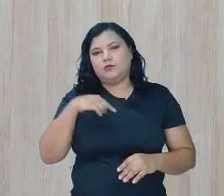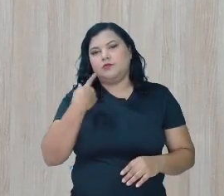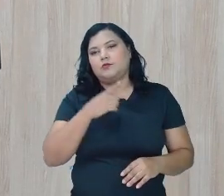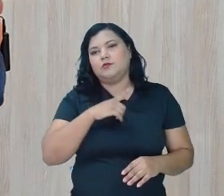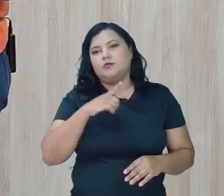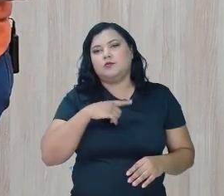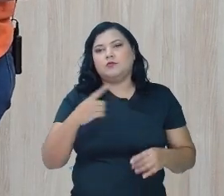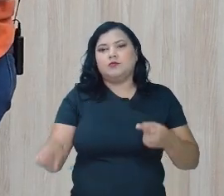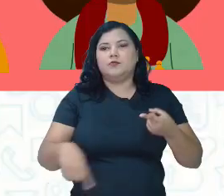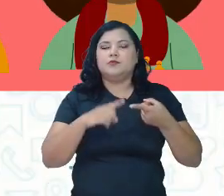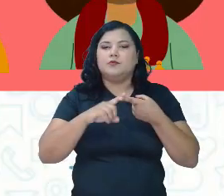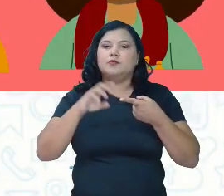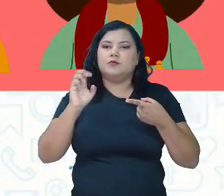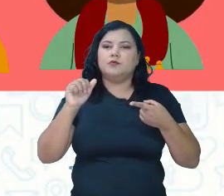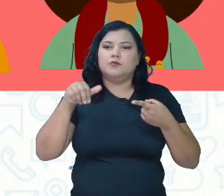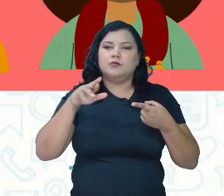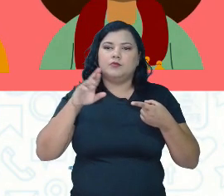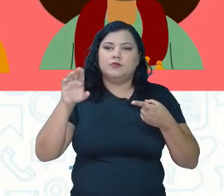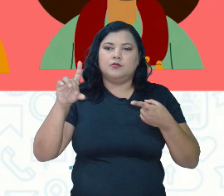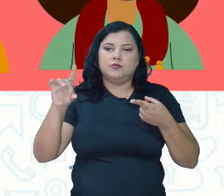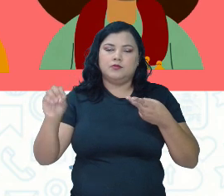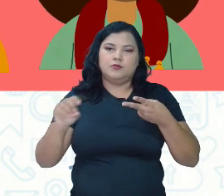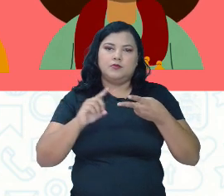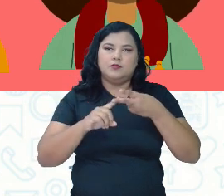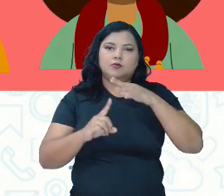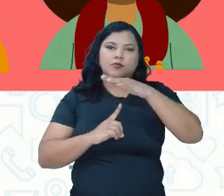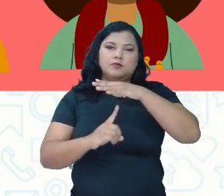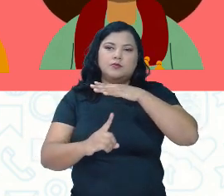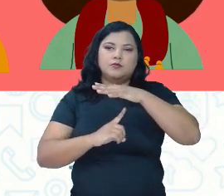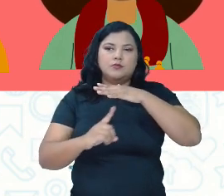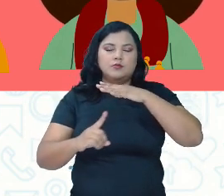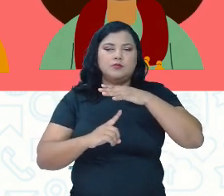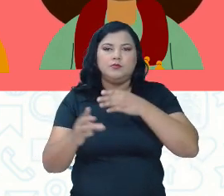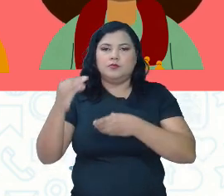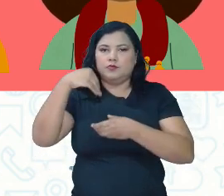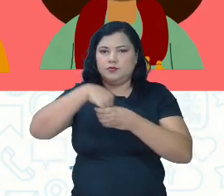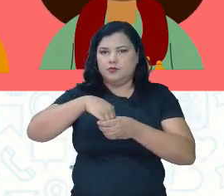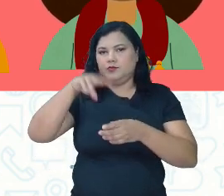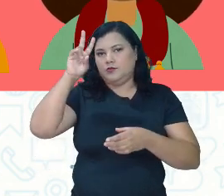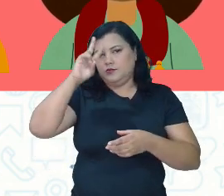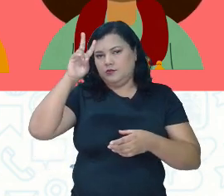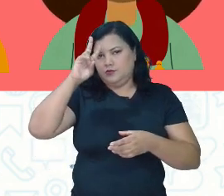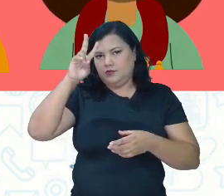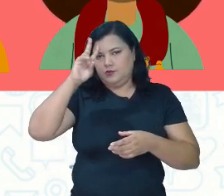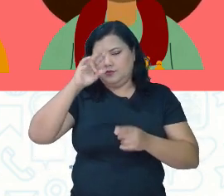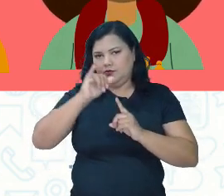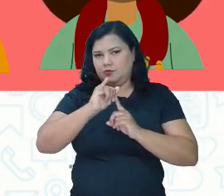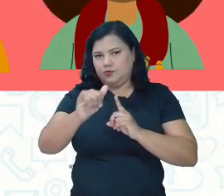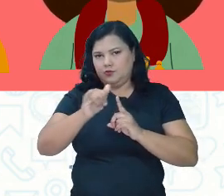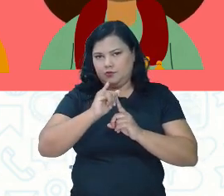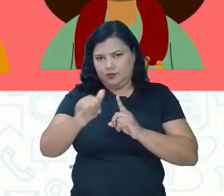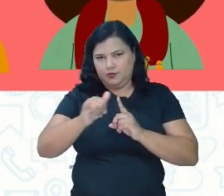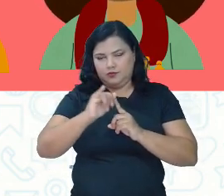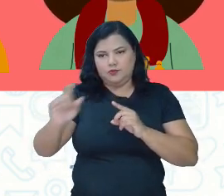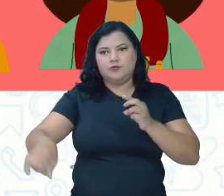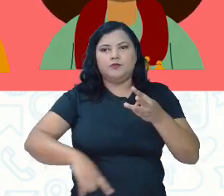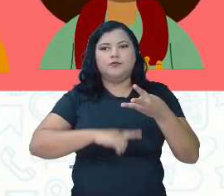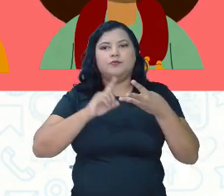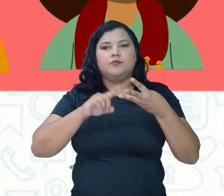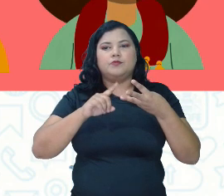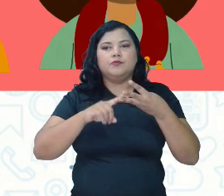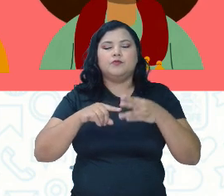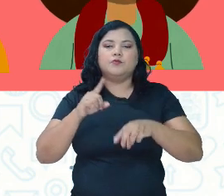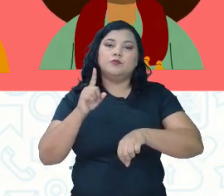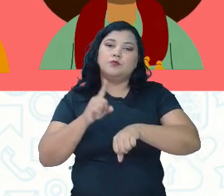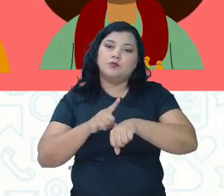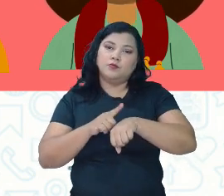o enredo, os personagens, não é? Que compõem a narrativa.